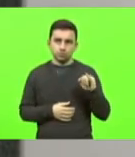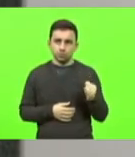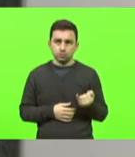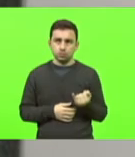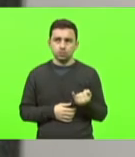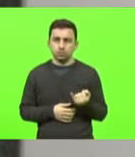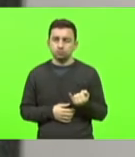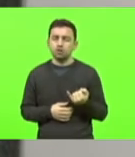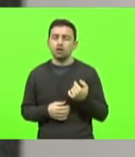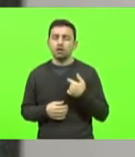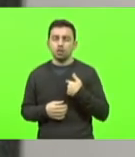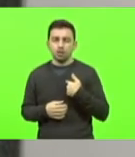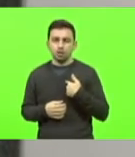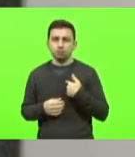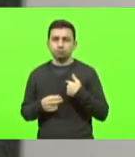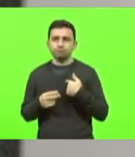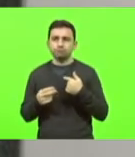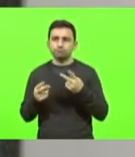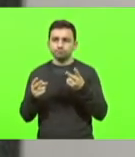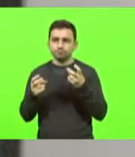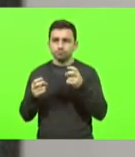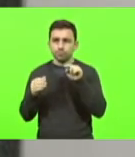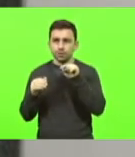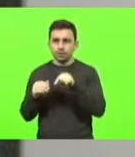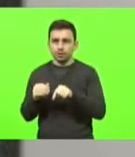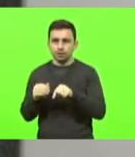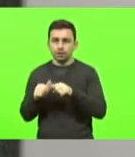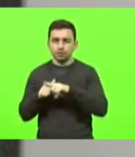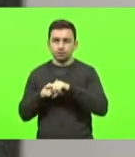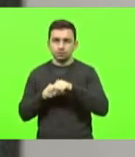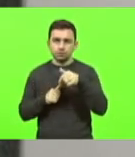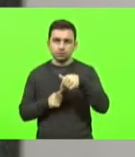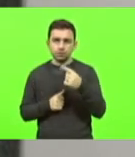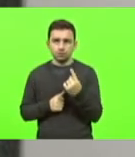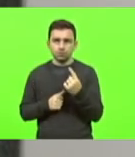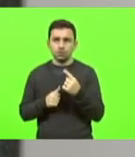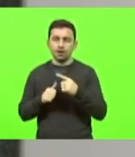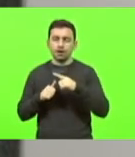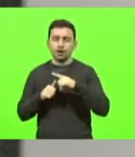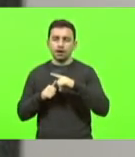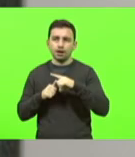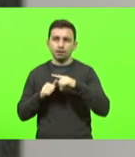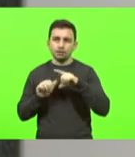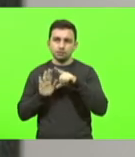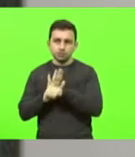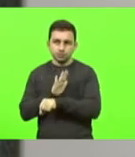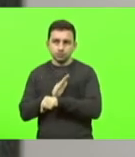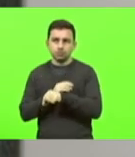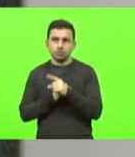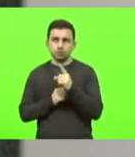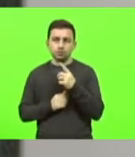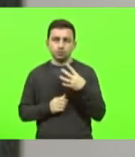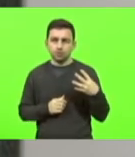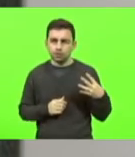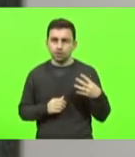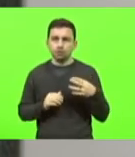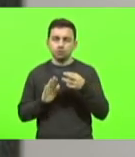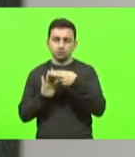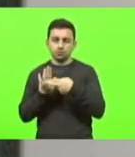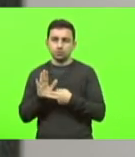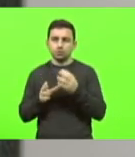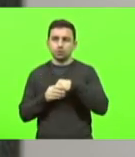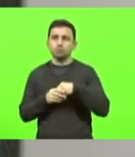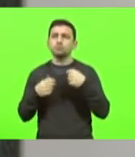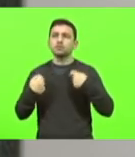vislumbro, com amparo no artigo 71, inciso 14º do Regimento Interno, a necessidade de